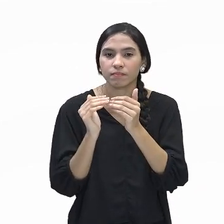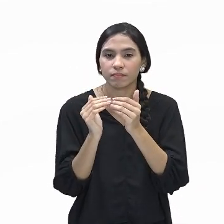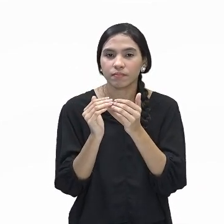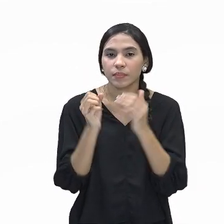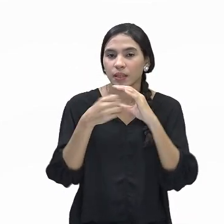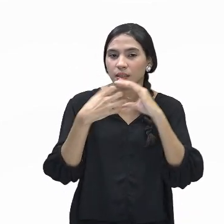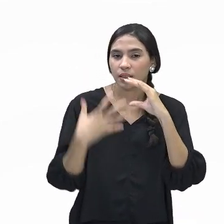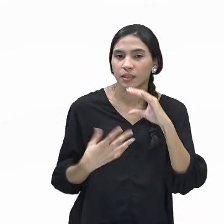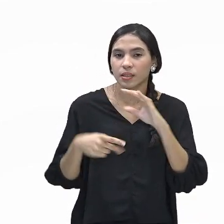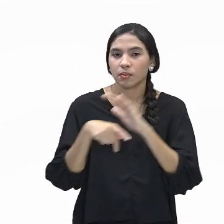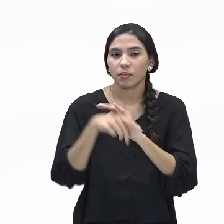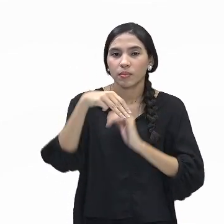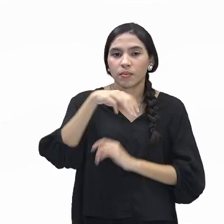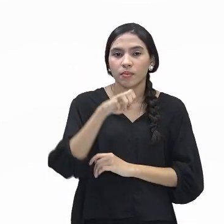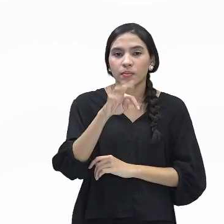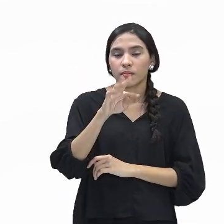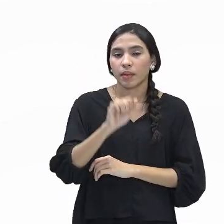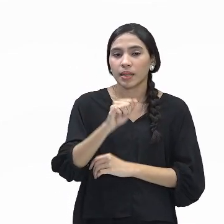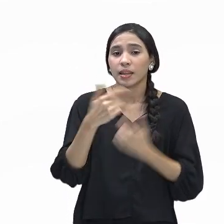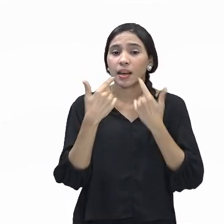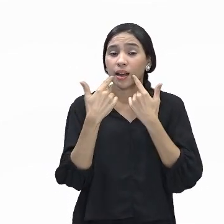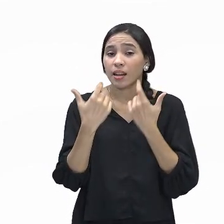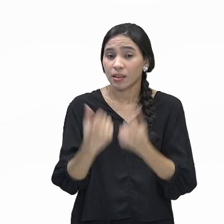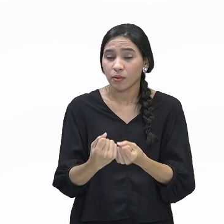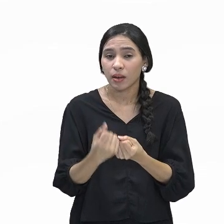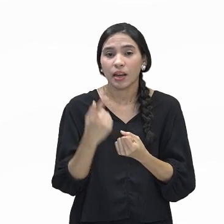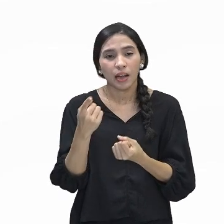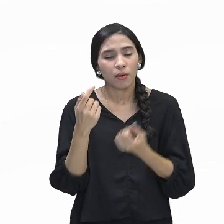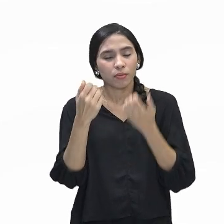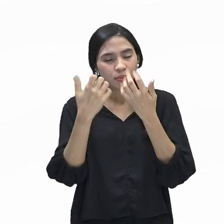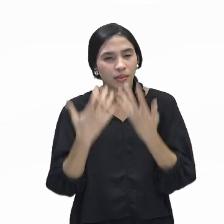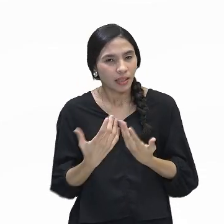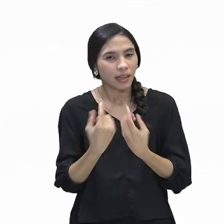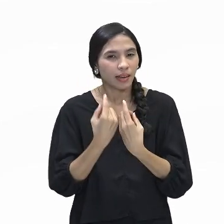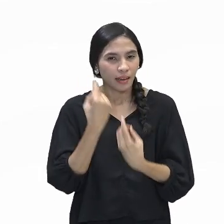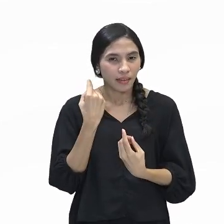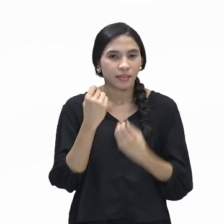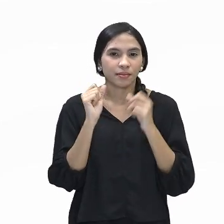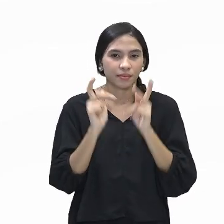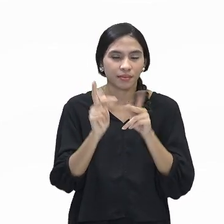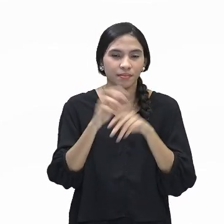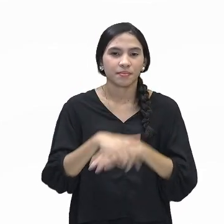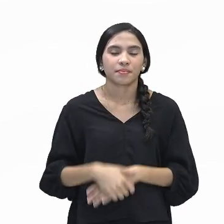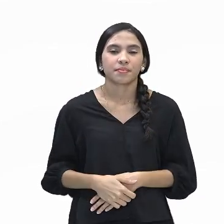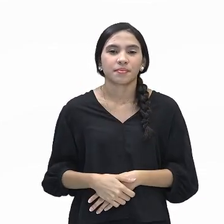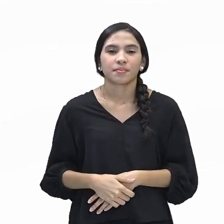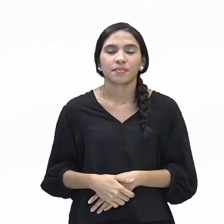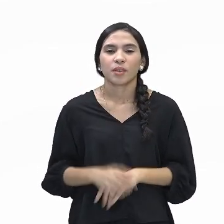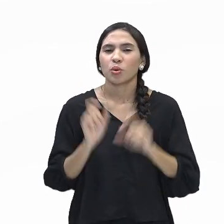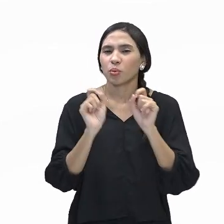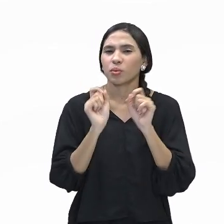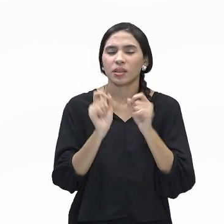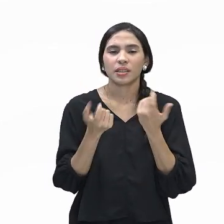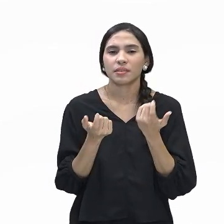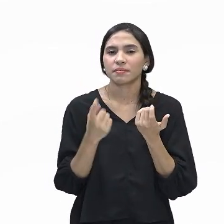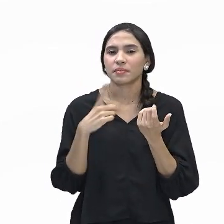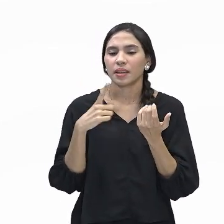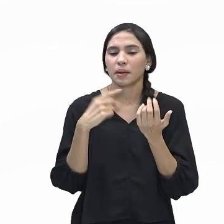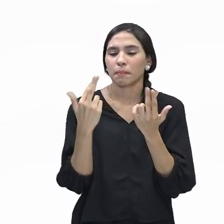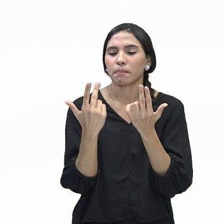ali como a metalinguagem, que eu já expliquei para vocês o que é, né? E aí, o que tem de